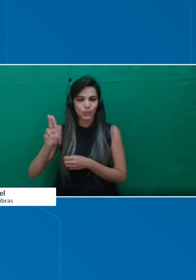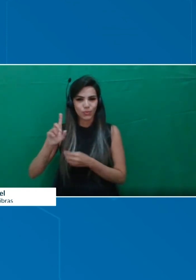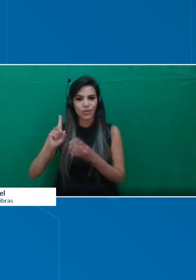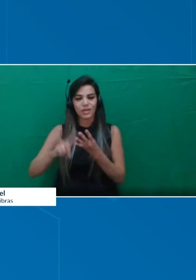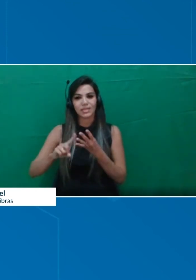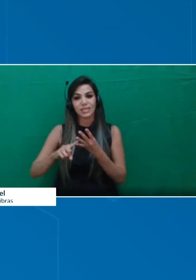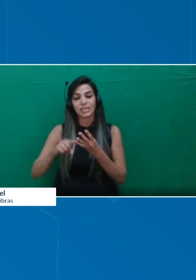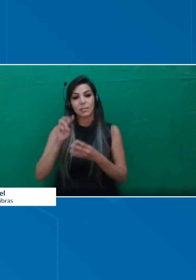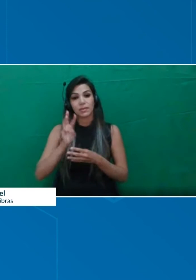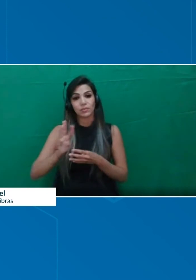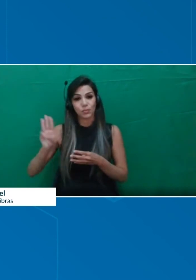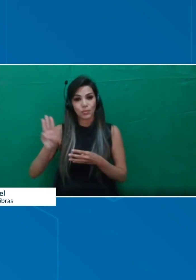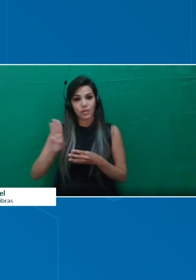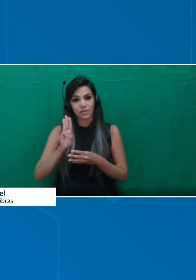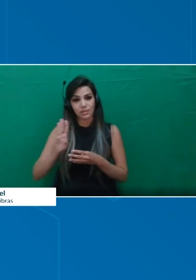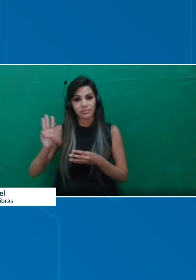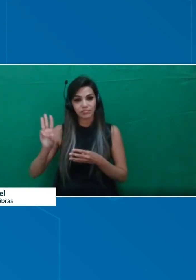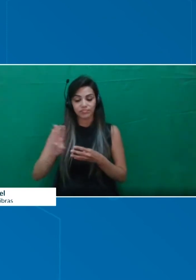Maranhão.